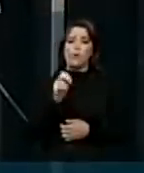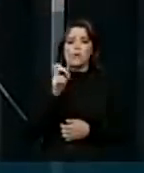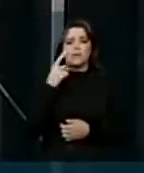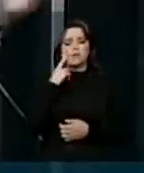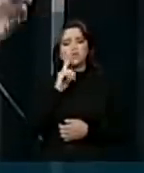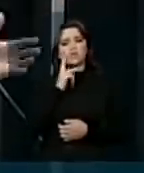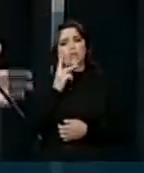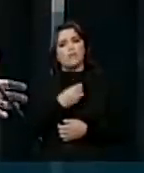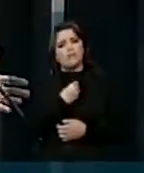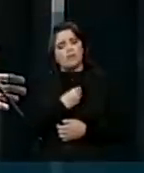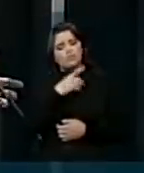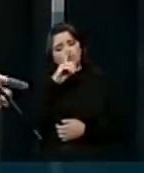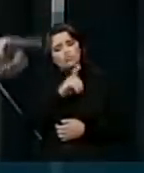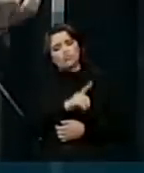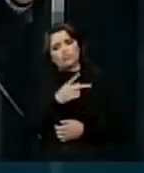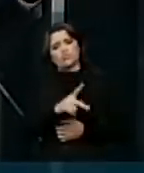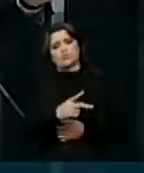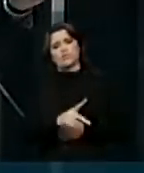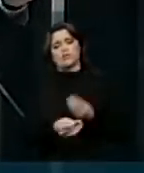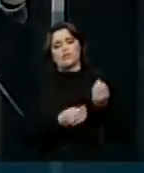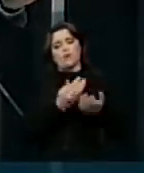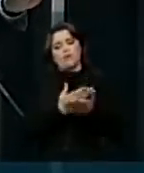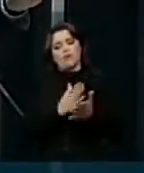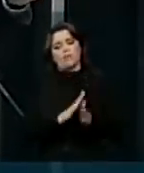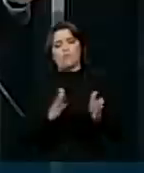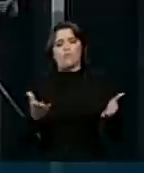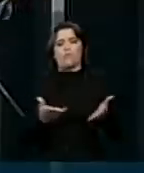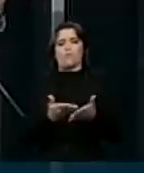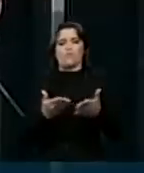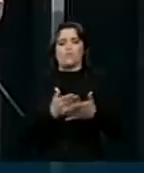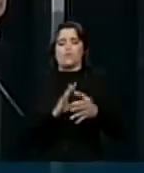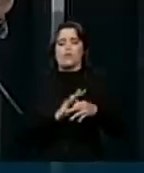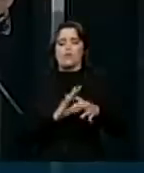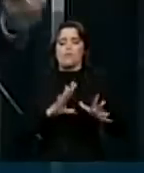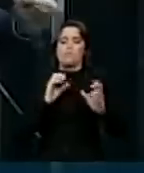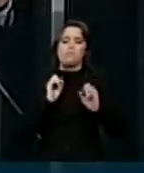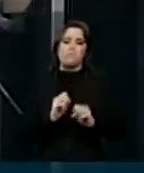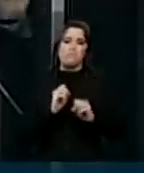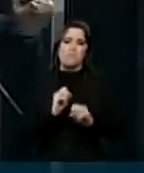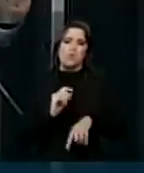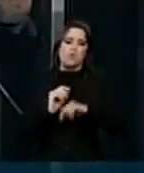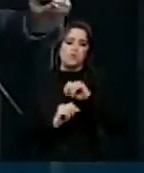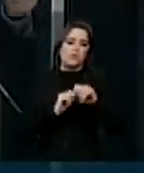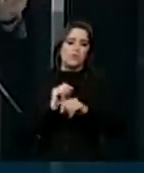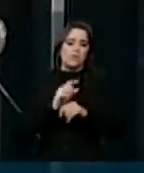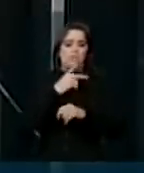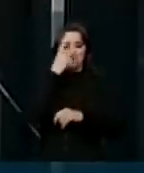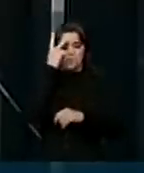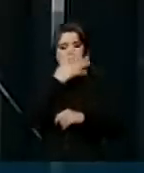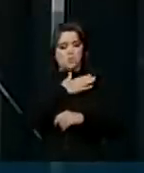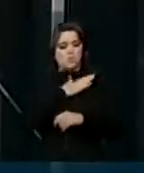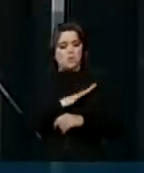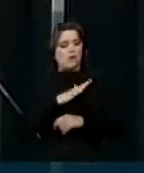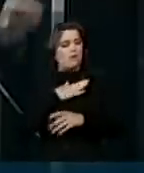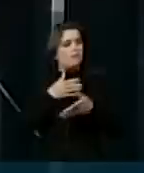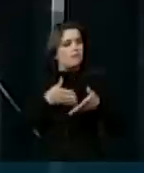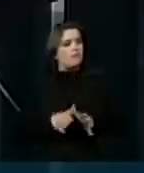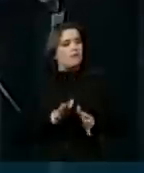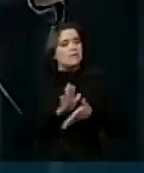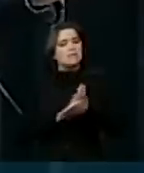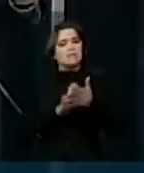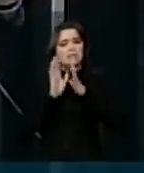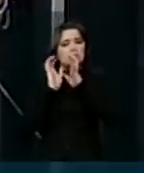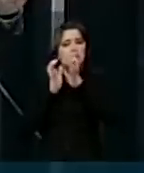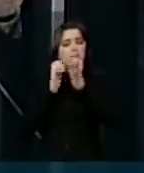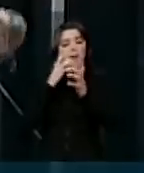dias, que ela tenha esse direito. Eliminamos hoje, autorizamos a eliminação dos indesejáveis anencéfalos, mas